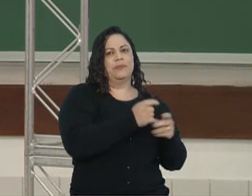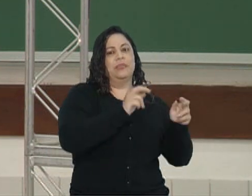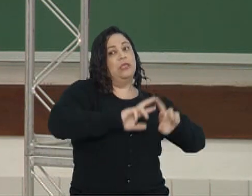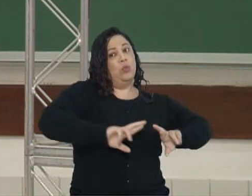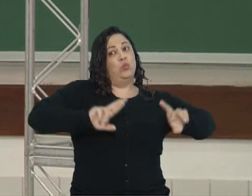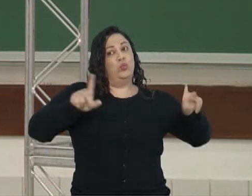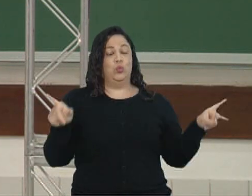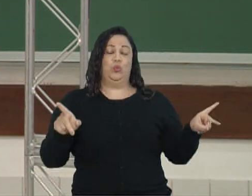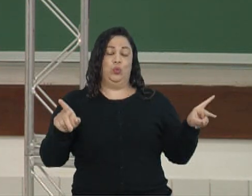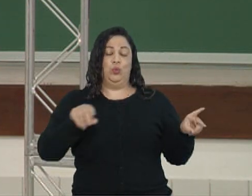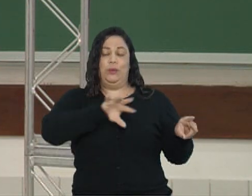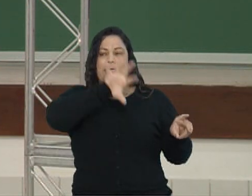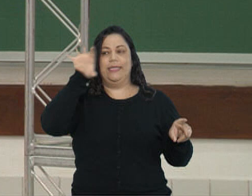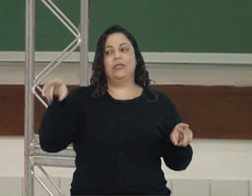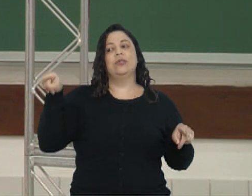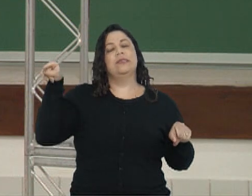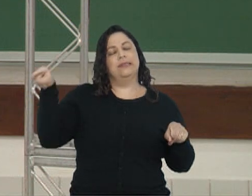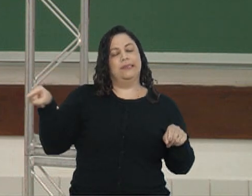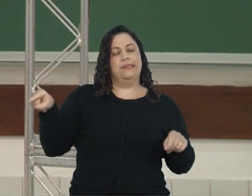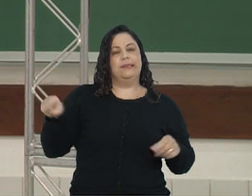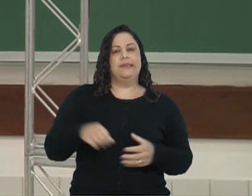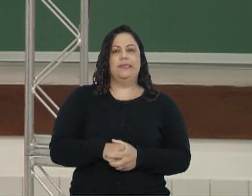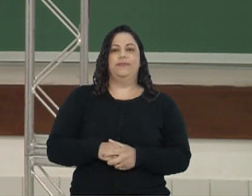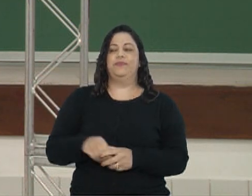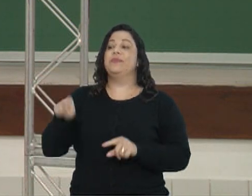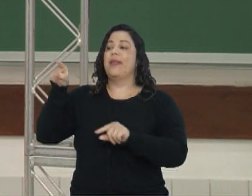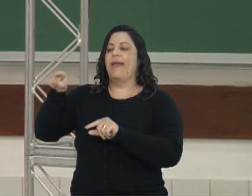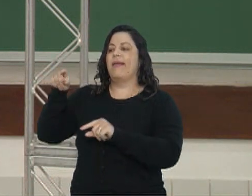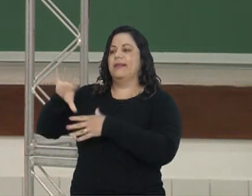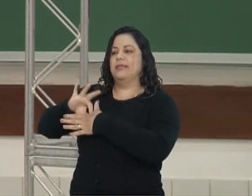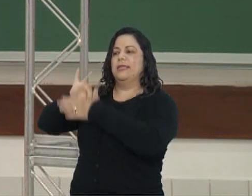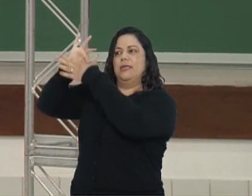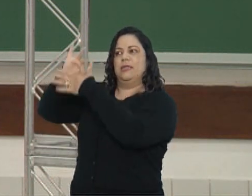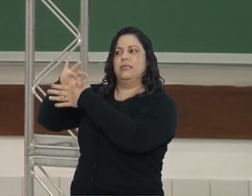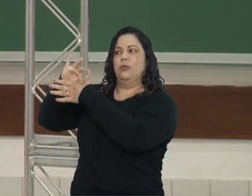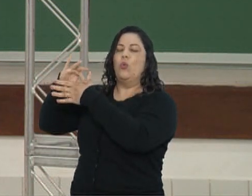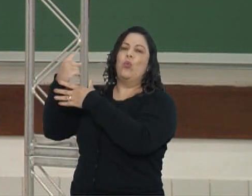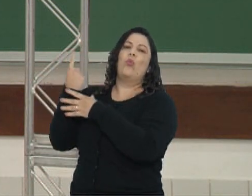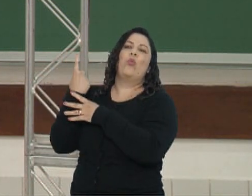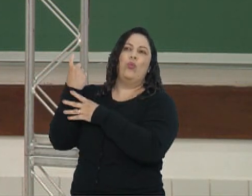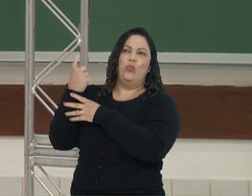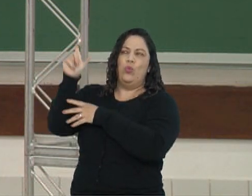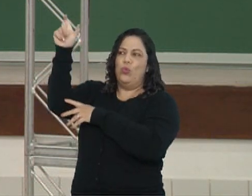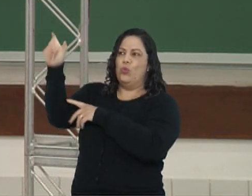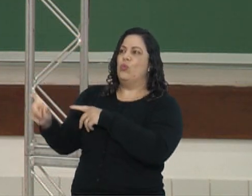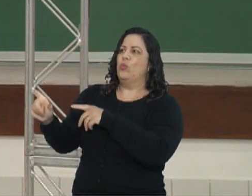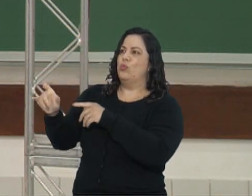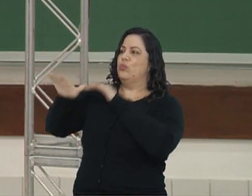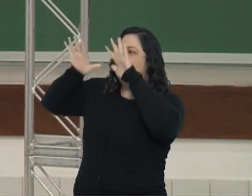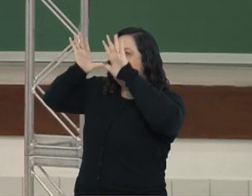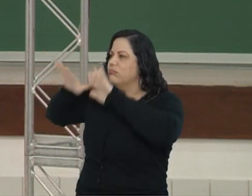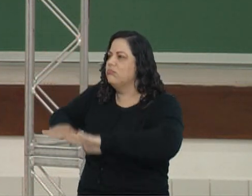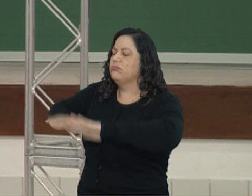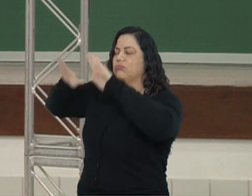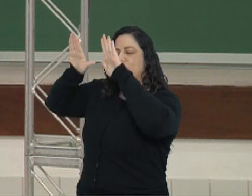regime, né? E o outro também uma certa cativização, né? Uma certa